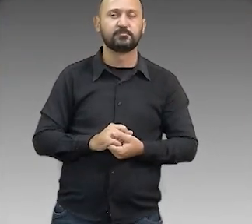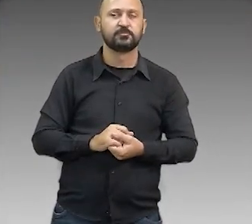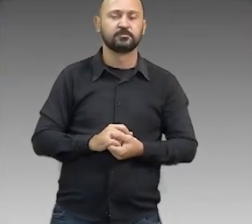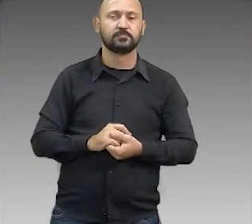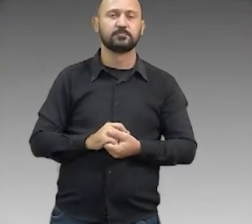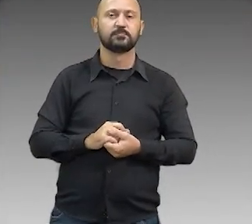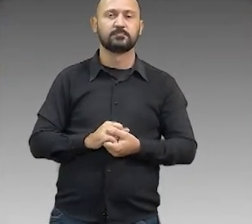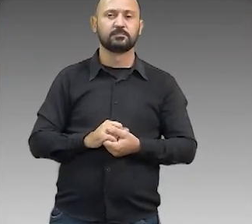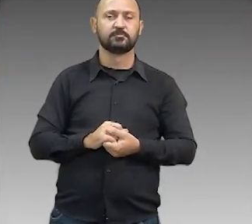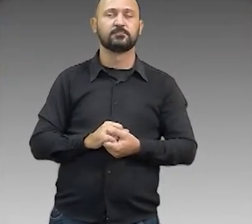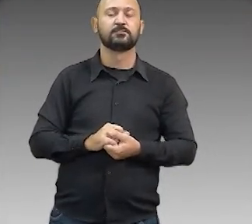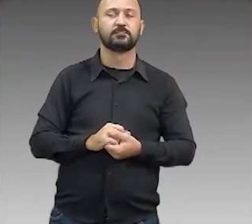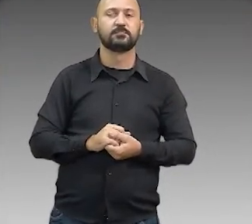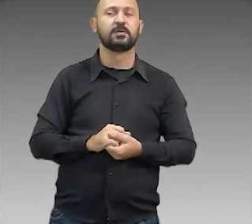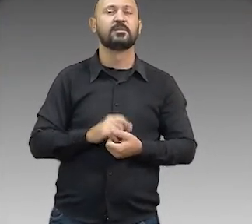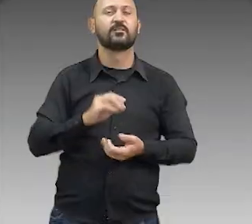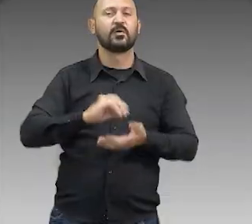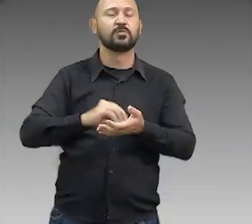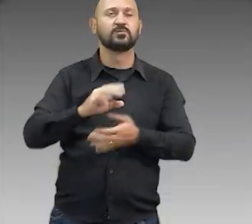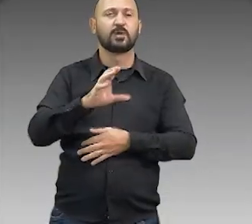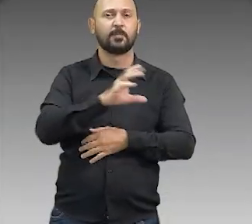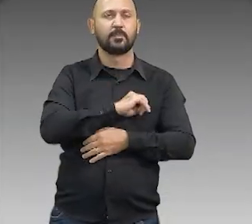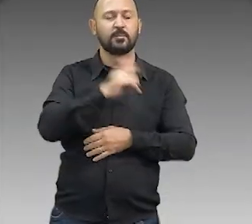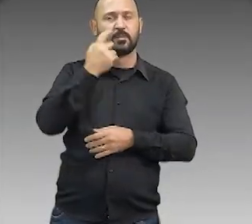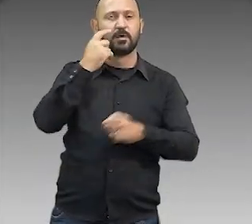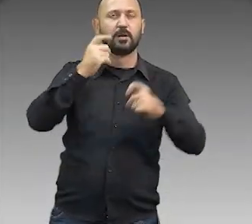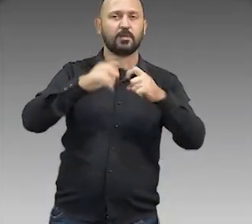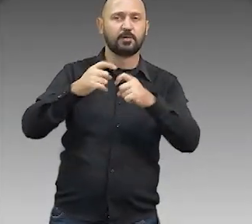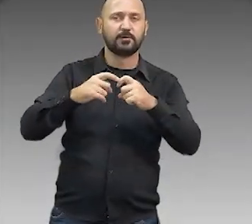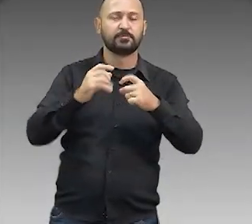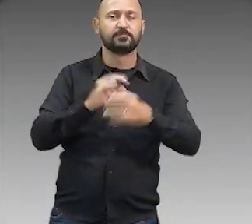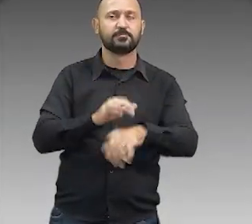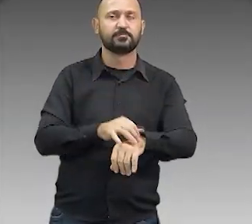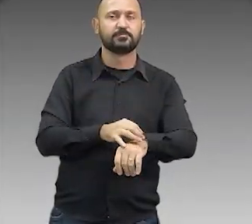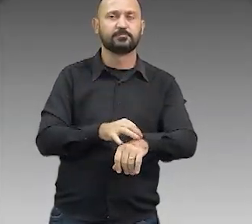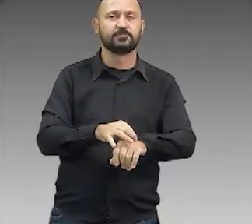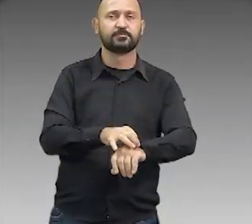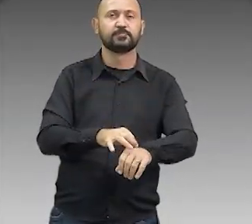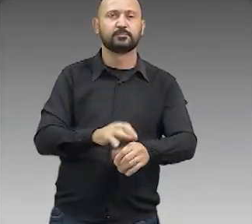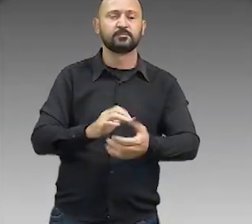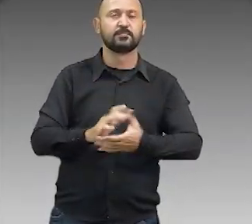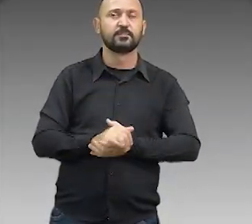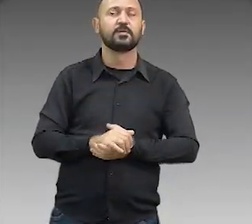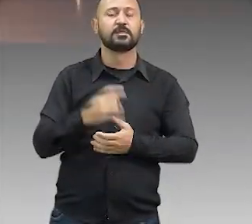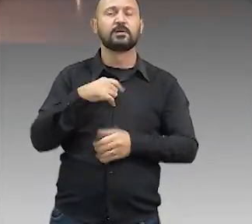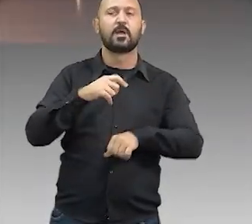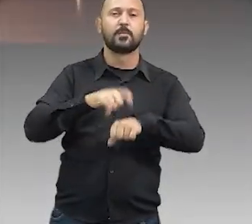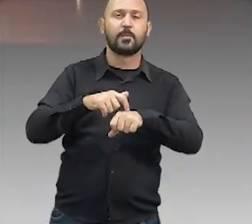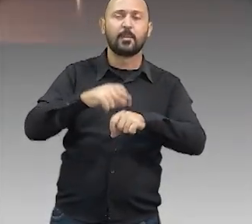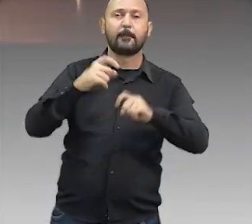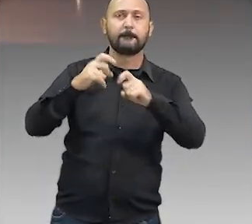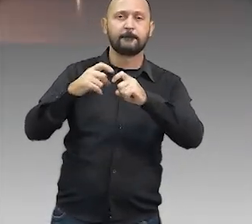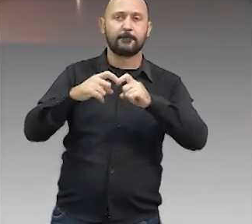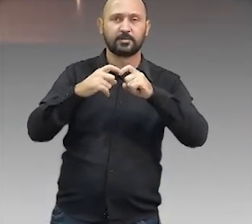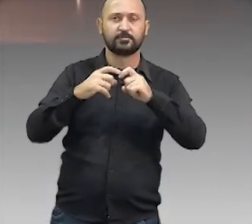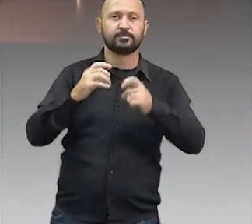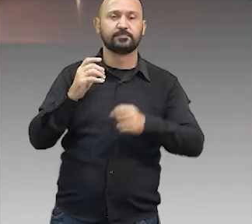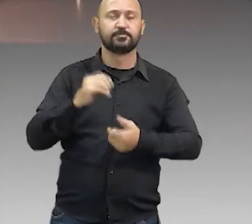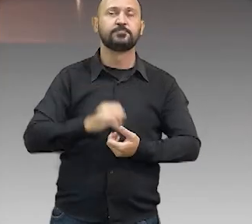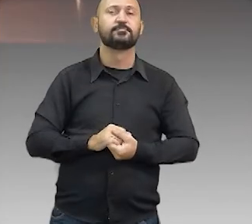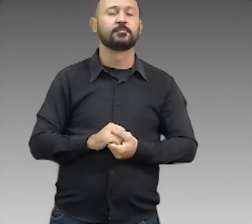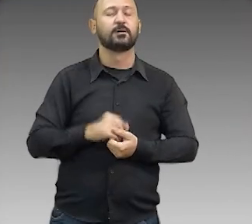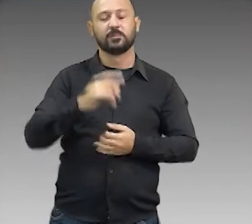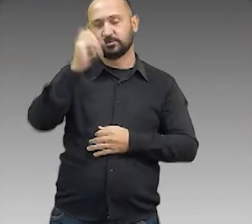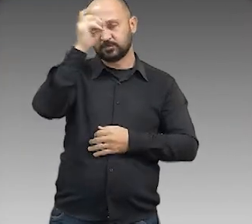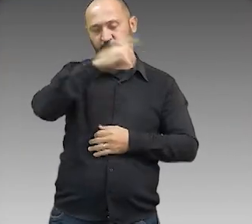um pouco mais de amor. Você falou dos médicos, a gente vê assim, cada notícia aí, né, envolvendo situações médicas complicadas. Também, não, é